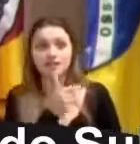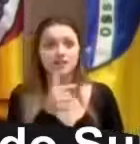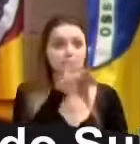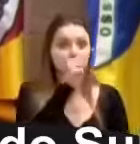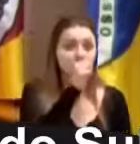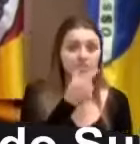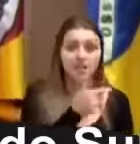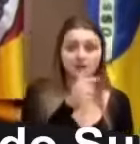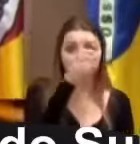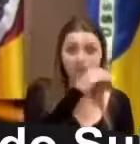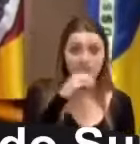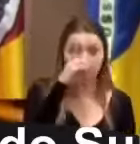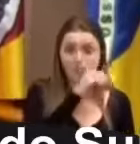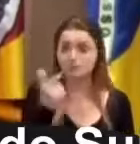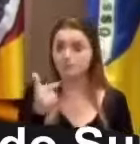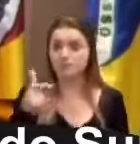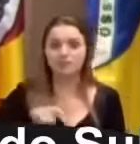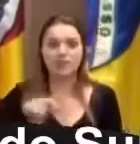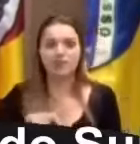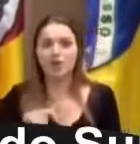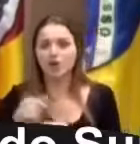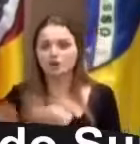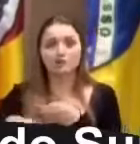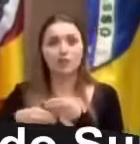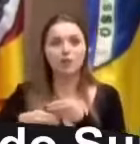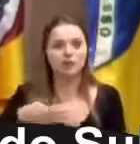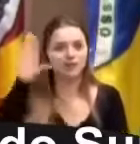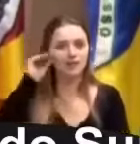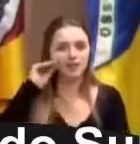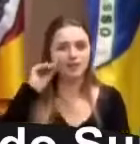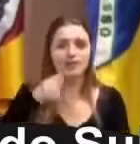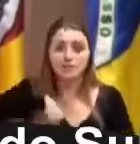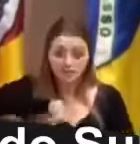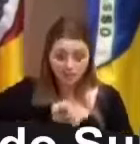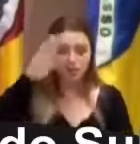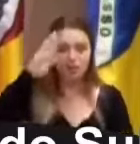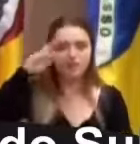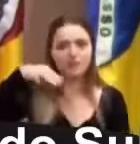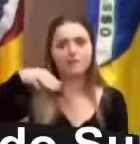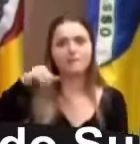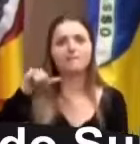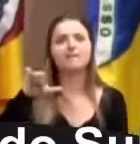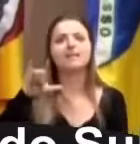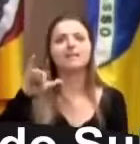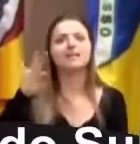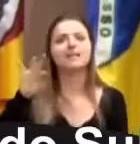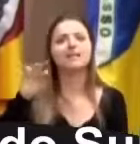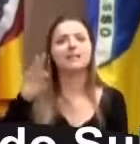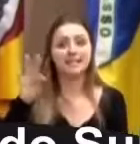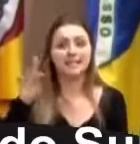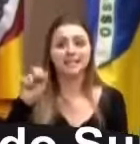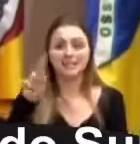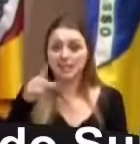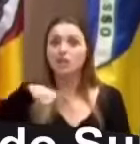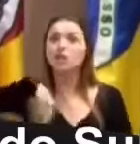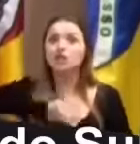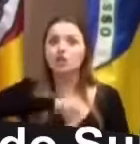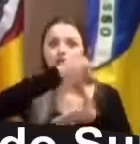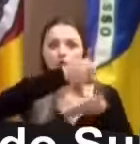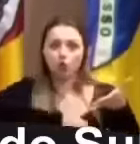têm final de semana, não têm horário adicional noturno. Nós somos os militares. Nós prestamos concurso